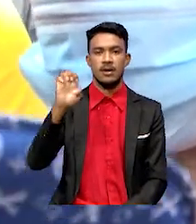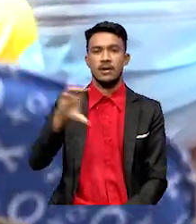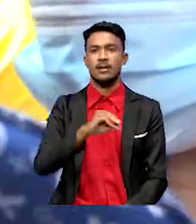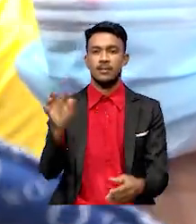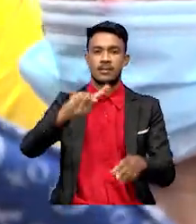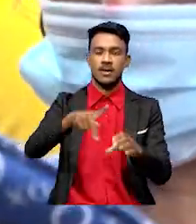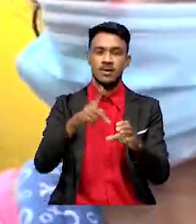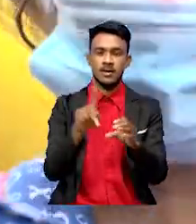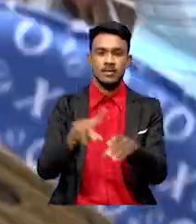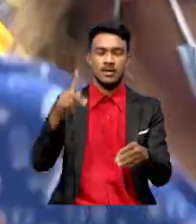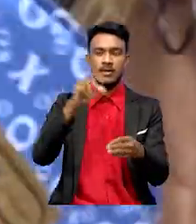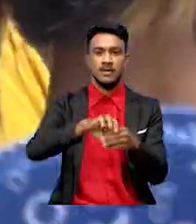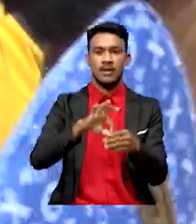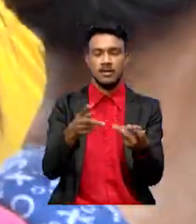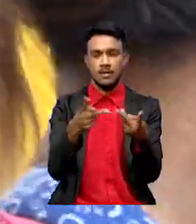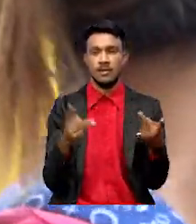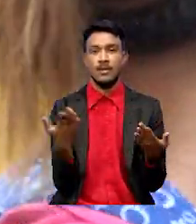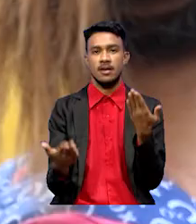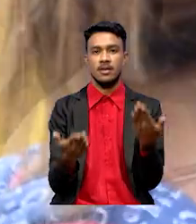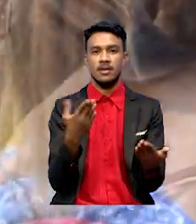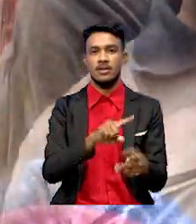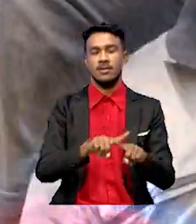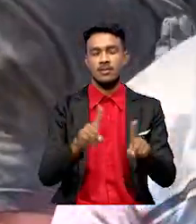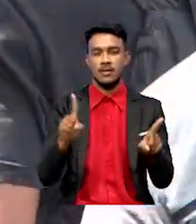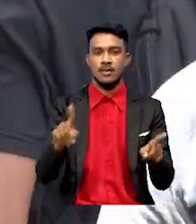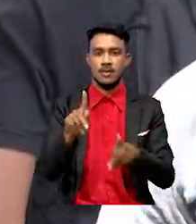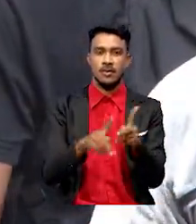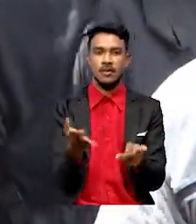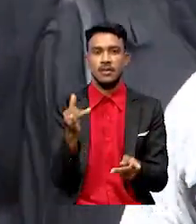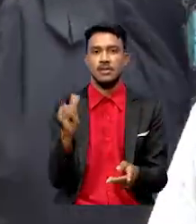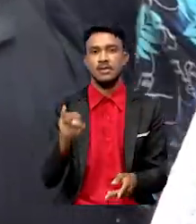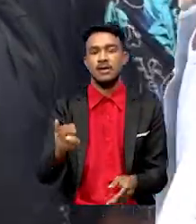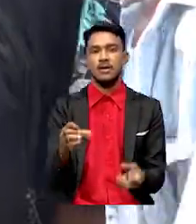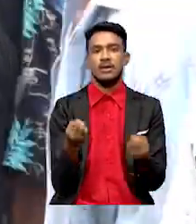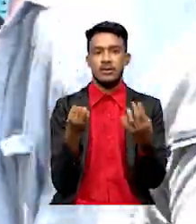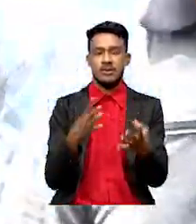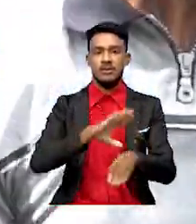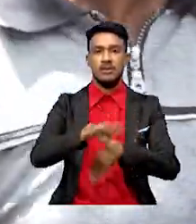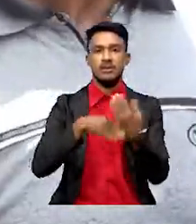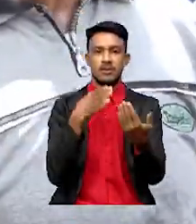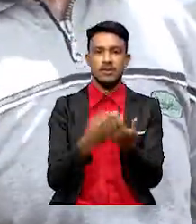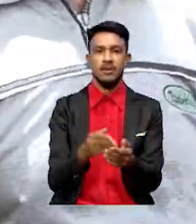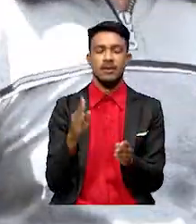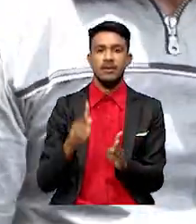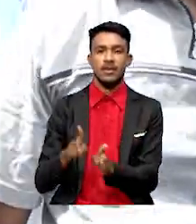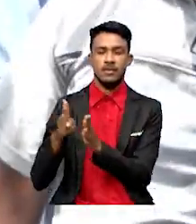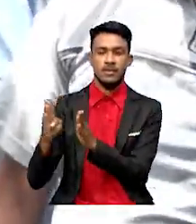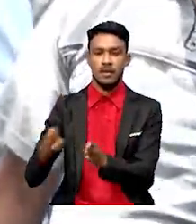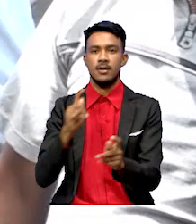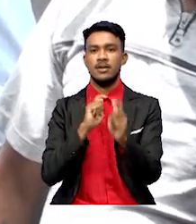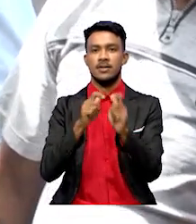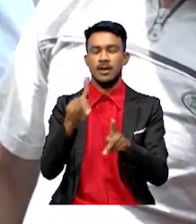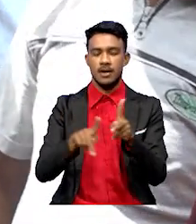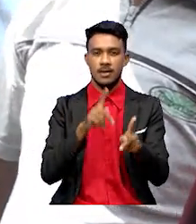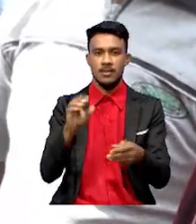e a centro votação paralelo. Mai be cidadão sira husu ba governo atu prepara transporte ba comunidade oi kusi